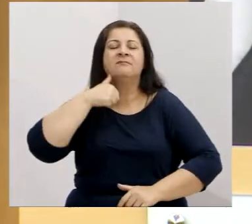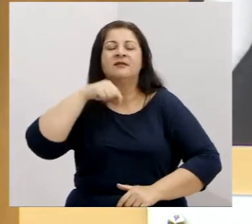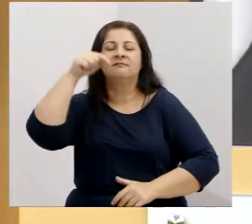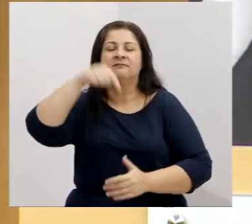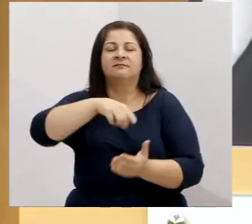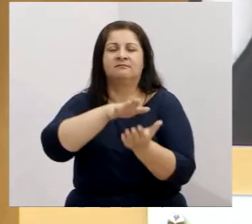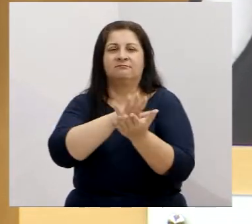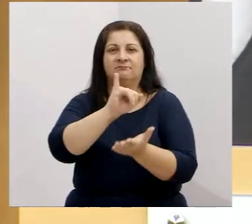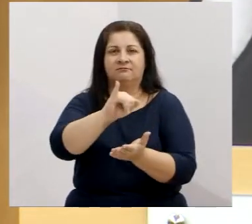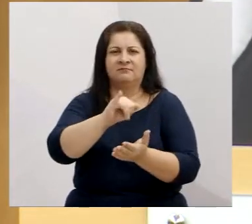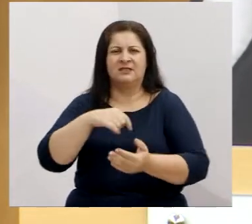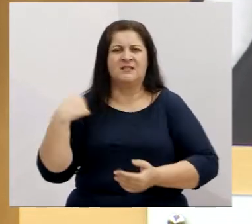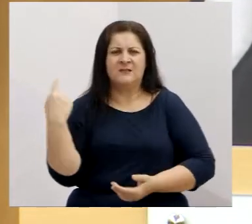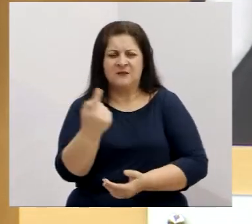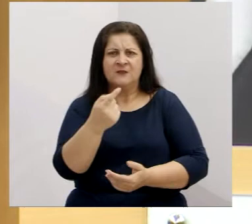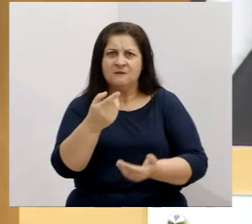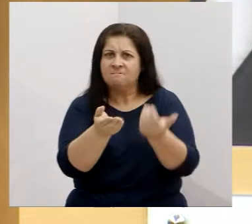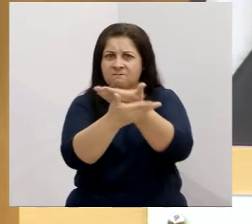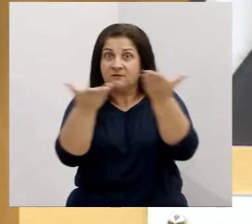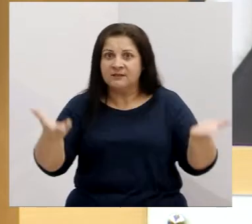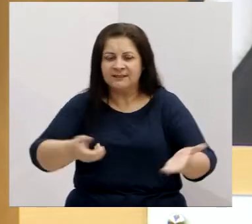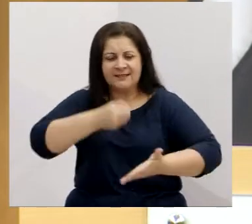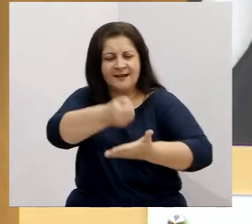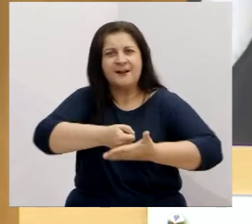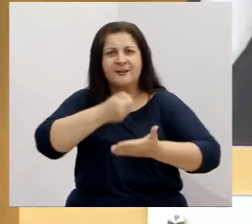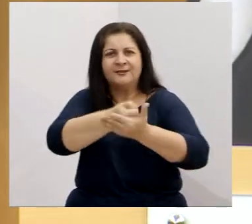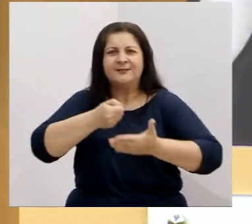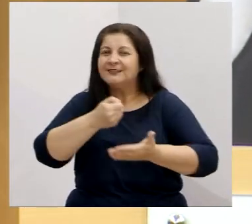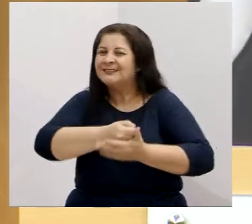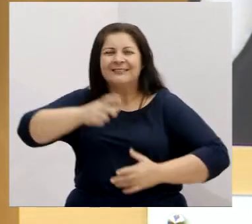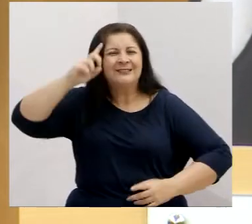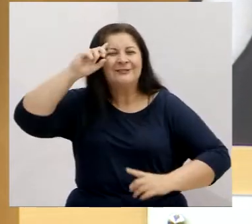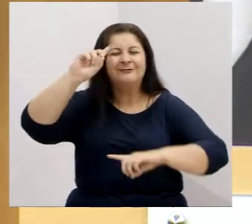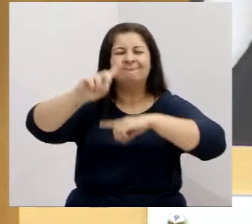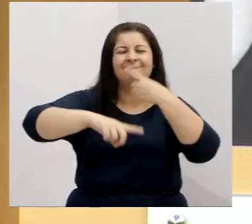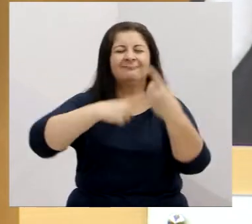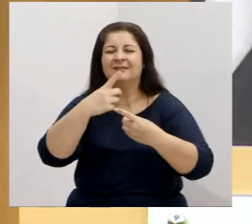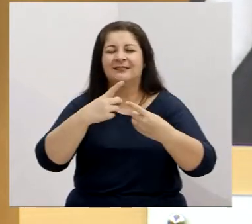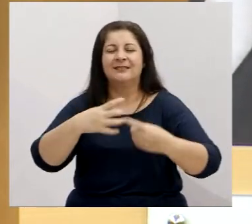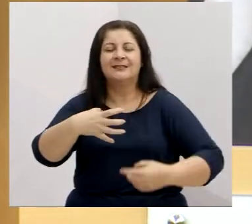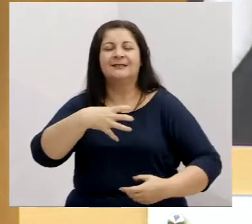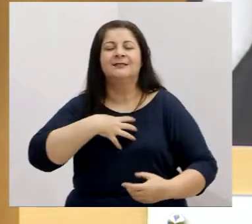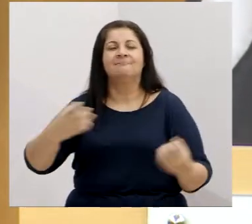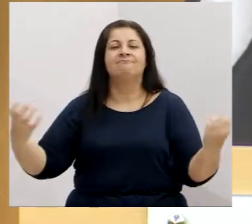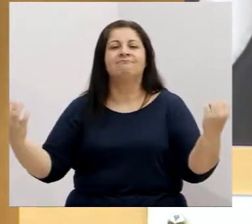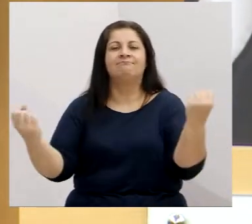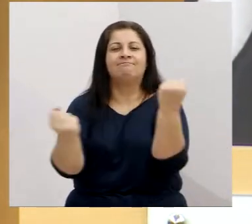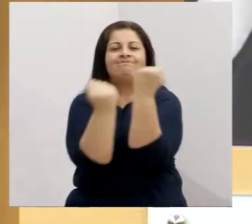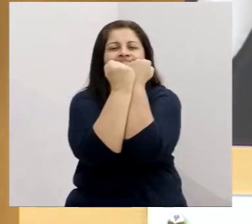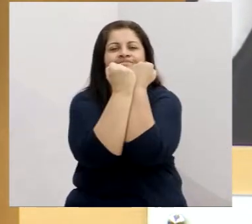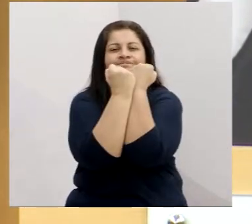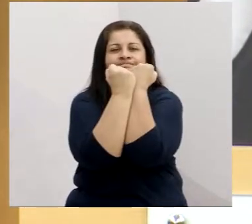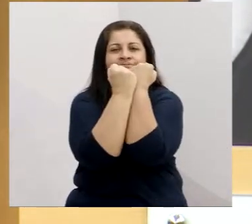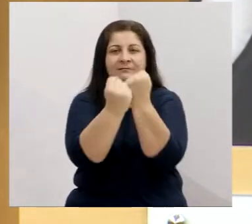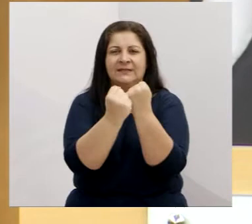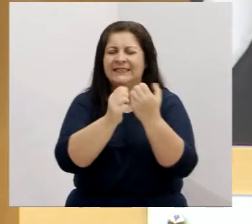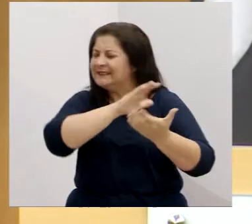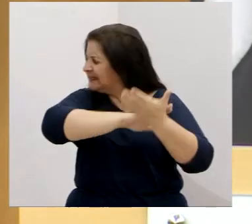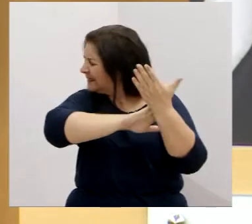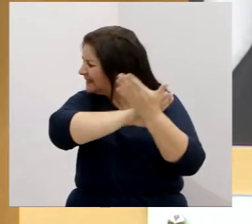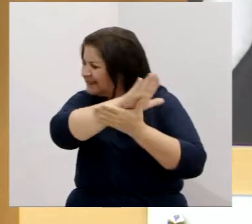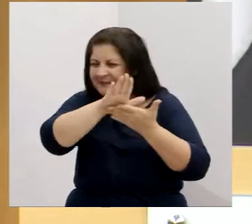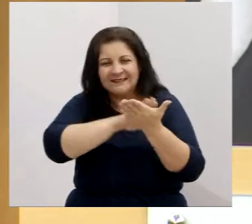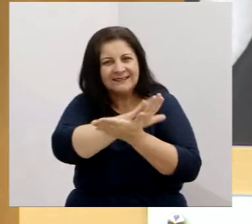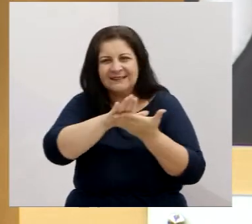que vocês perceberem que vocês não tem a cada dia e sintam-se seguras e não deixe que nada